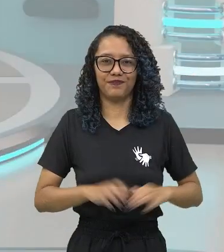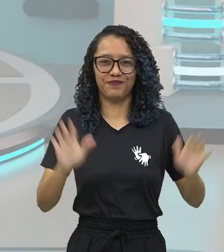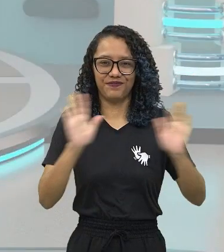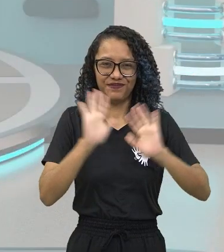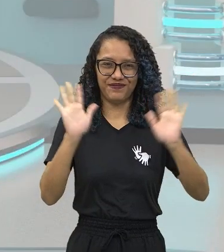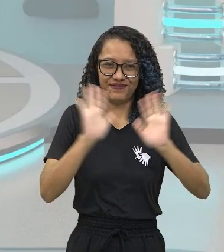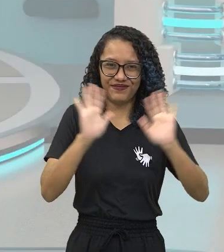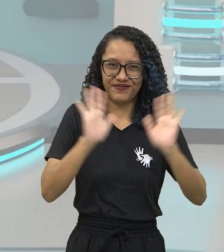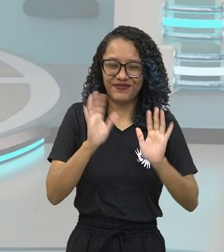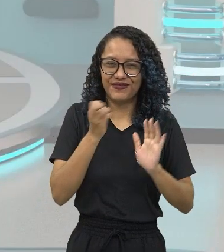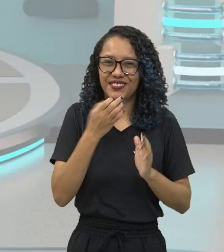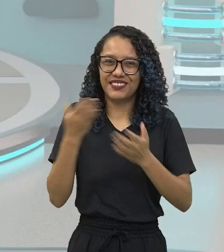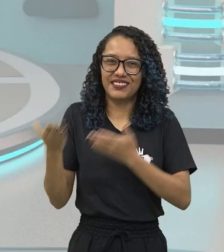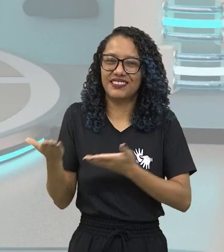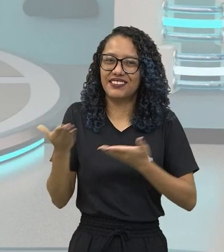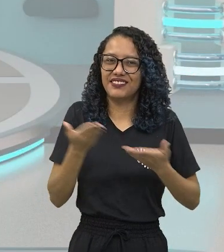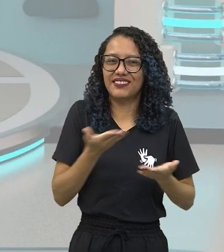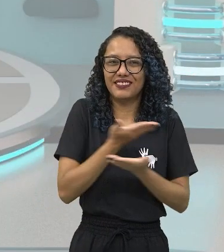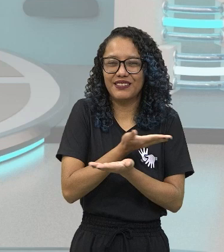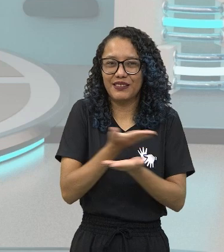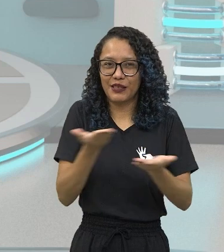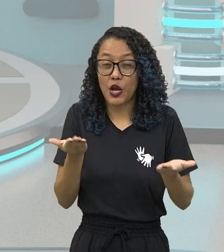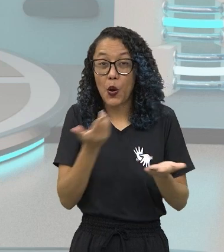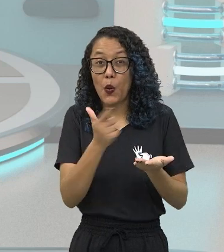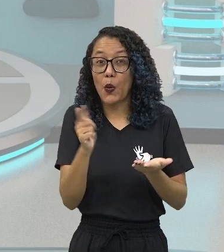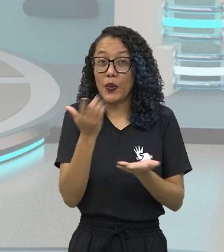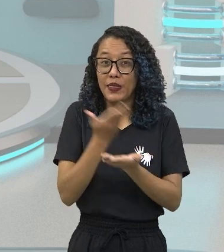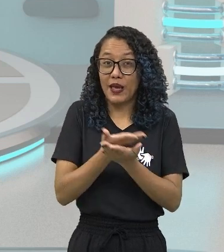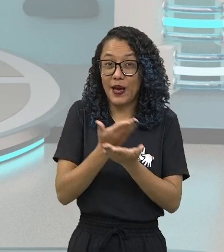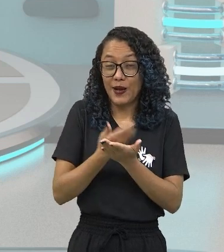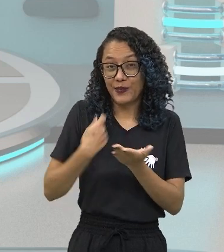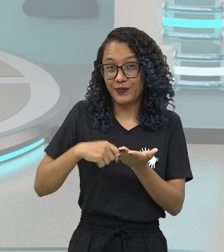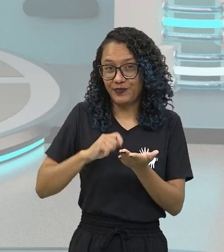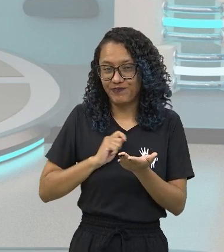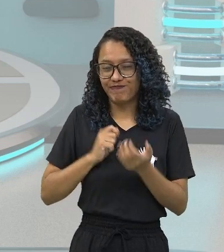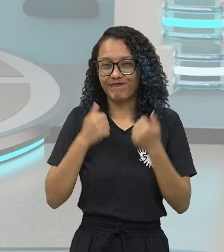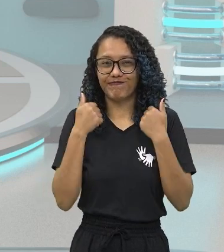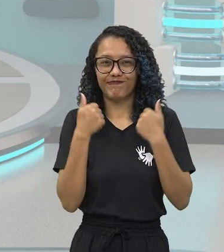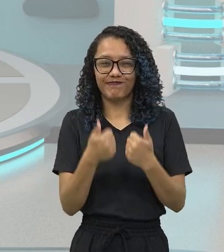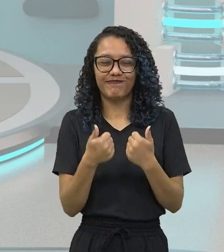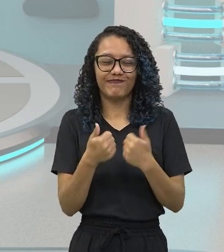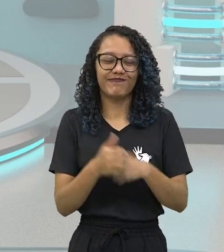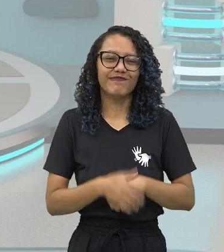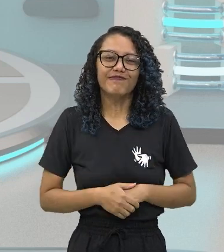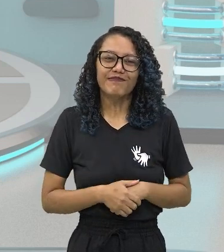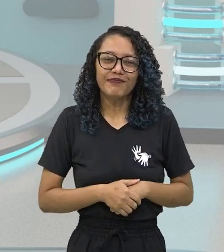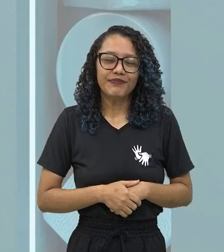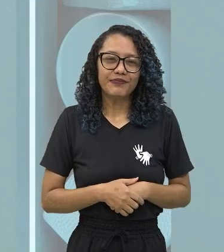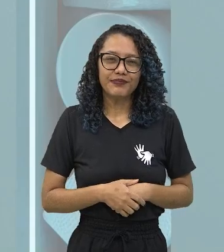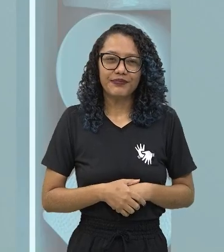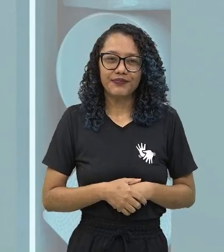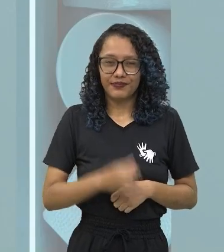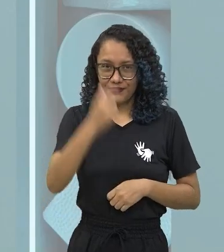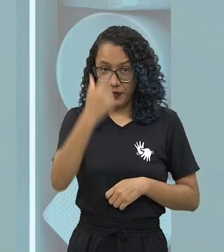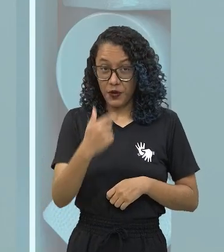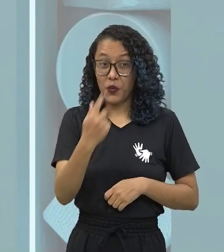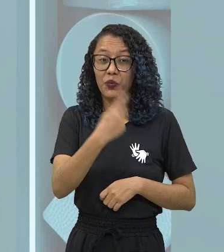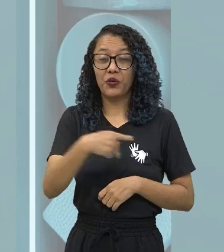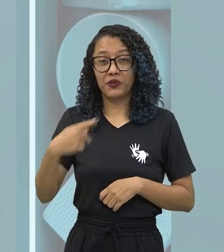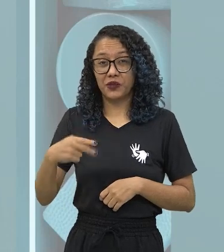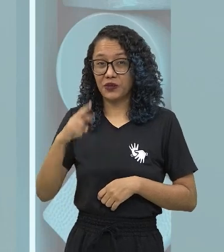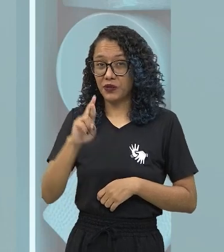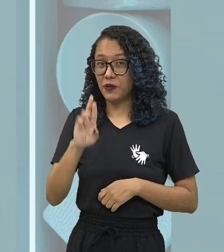Olá, bem-vindos todos e todas para mais uma classe de língua espanhola. Eu sou